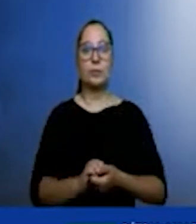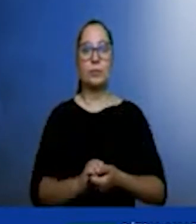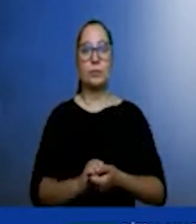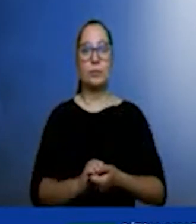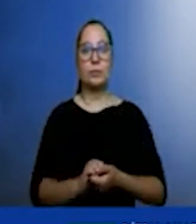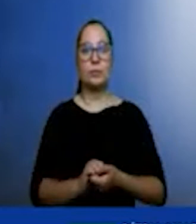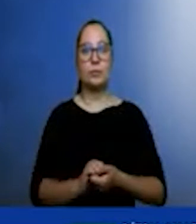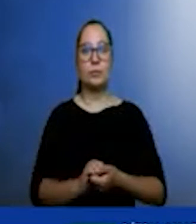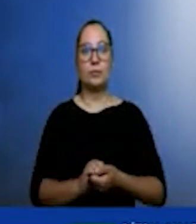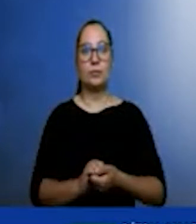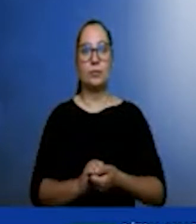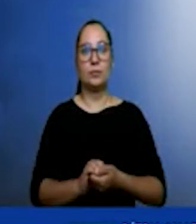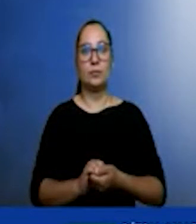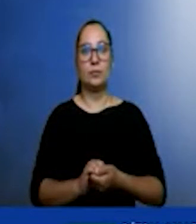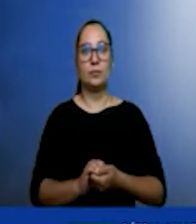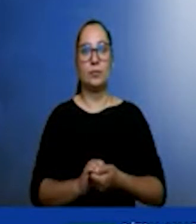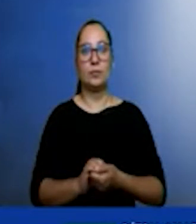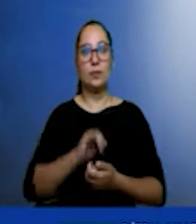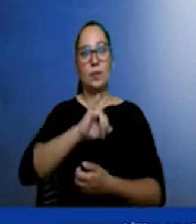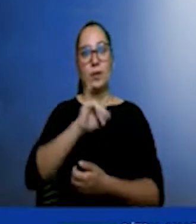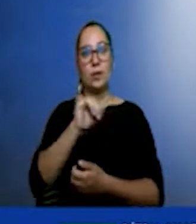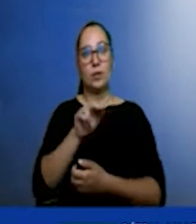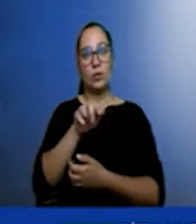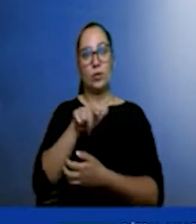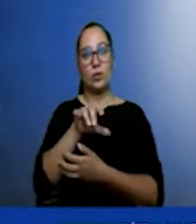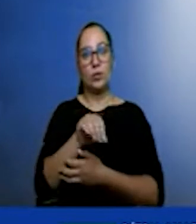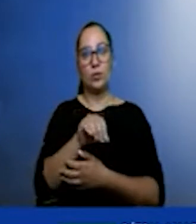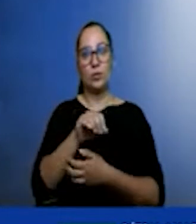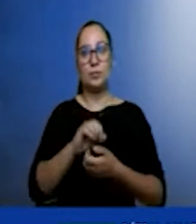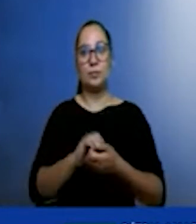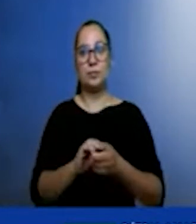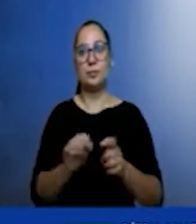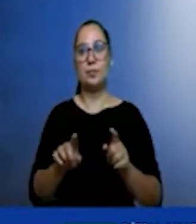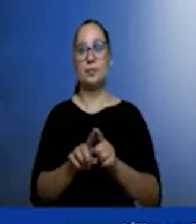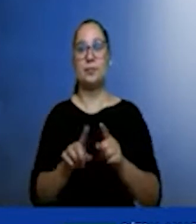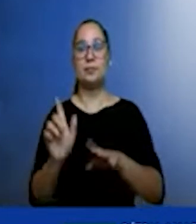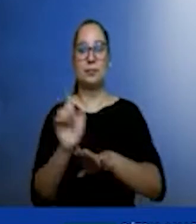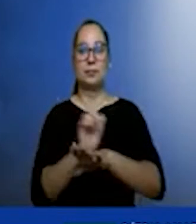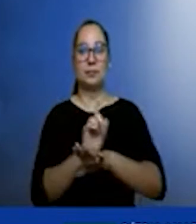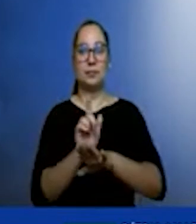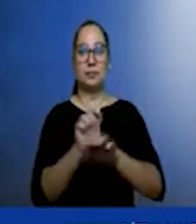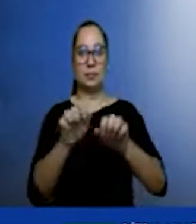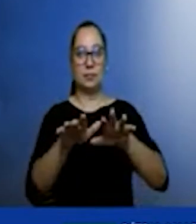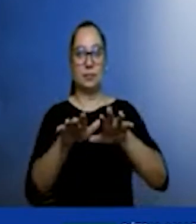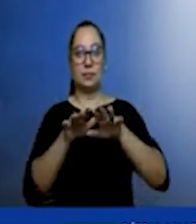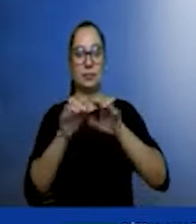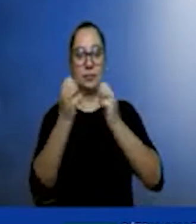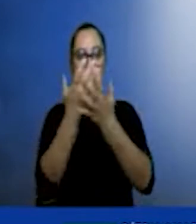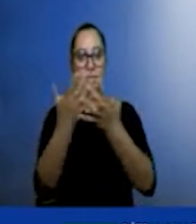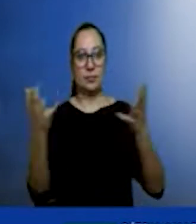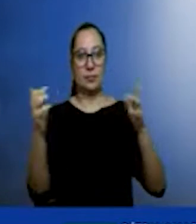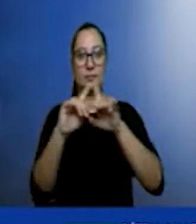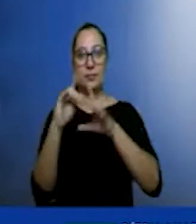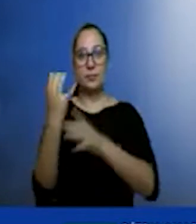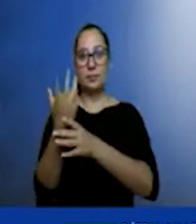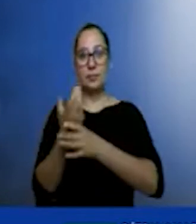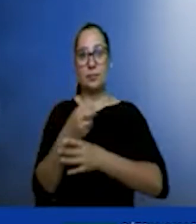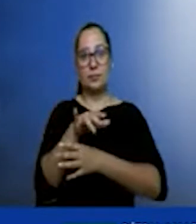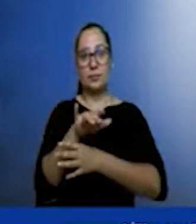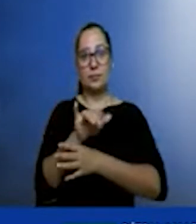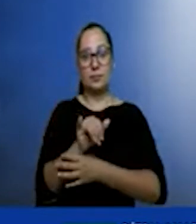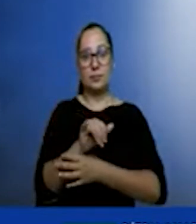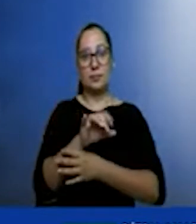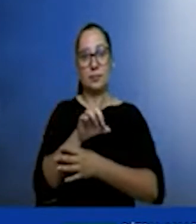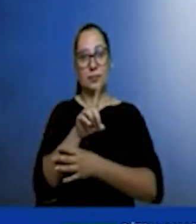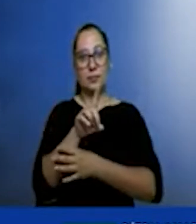Shell, Júlio Meneghini. E o gerente executivo de Meio Ambiente e Sustentabilidade da CNI, Davi